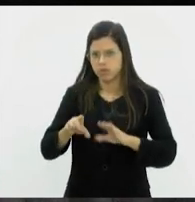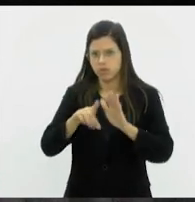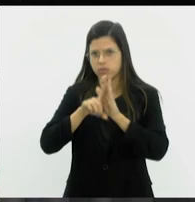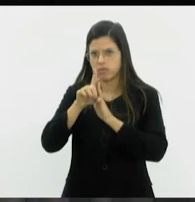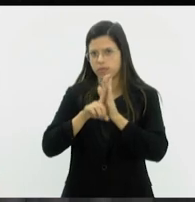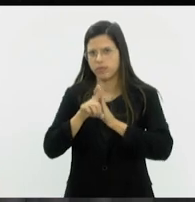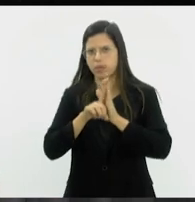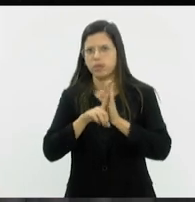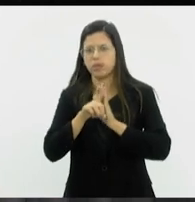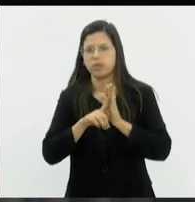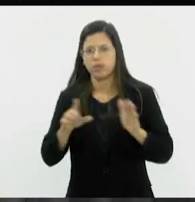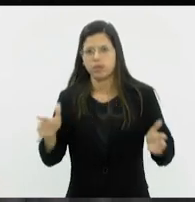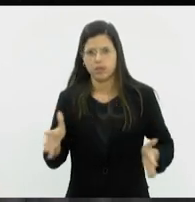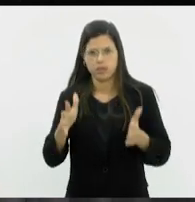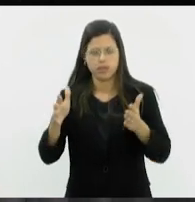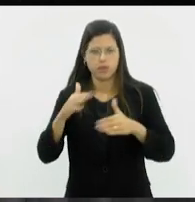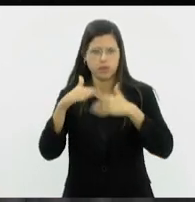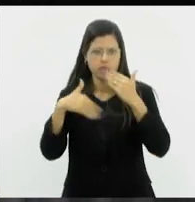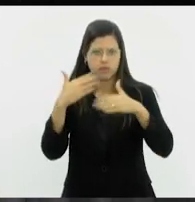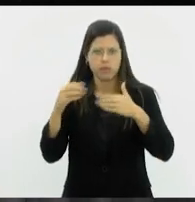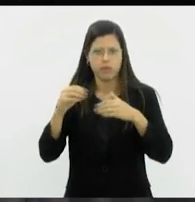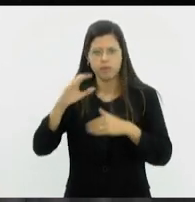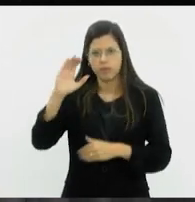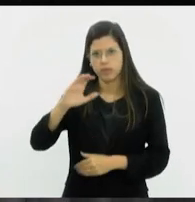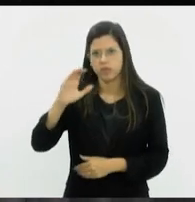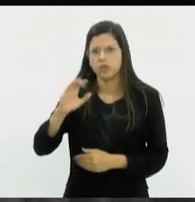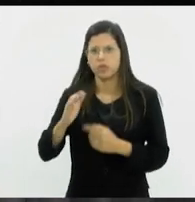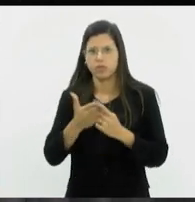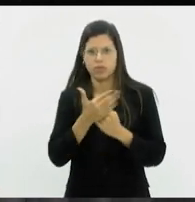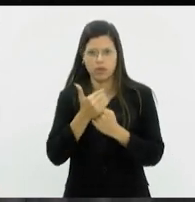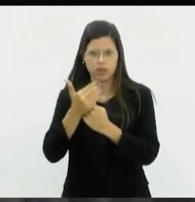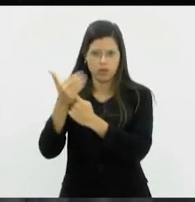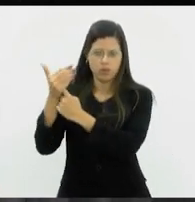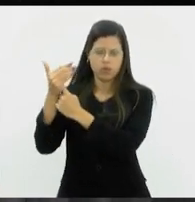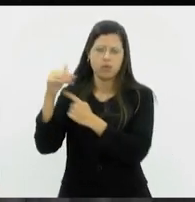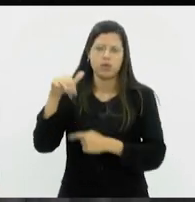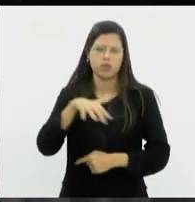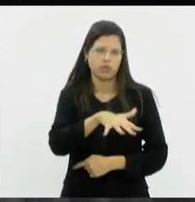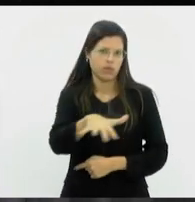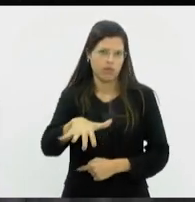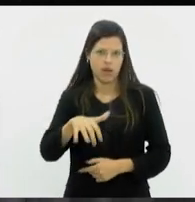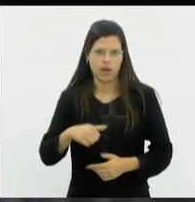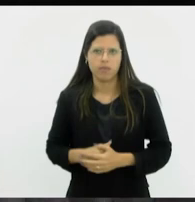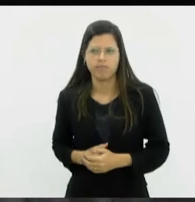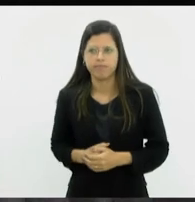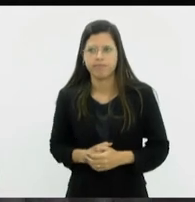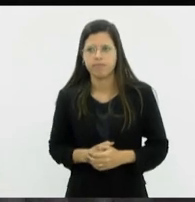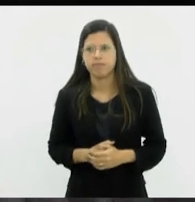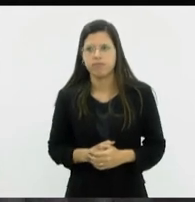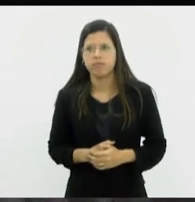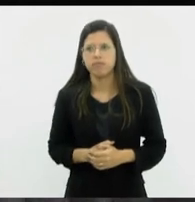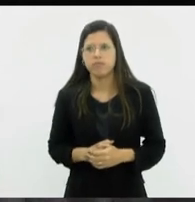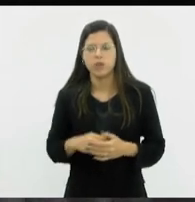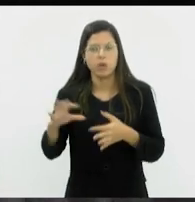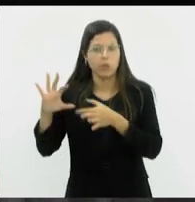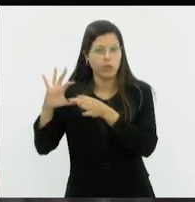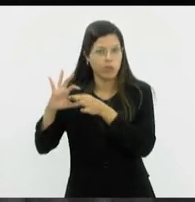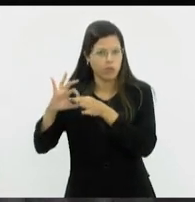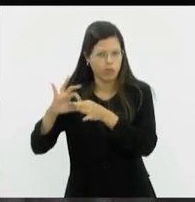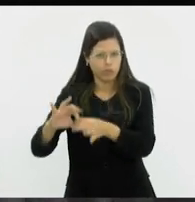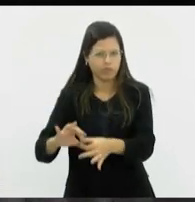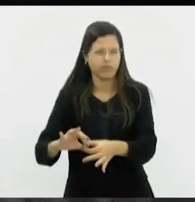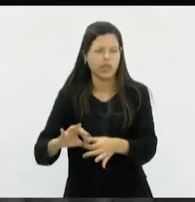pesquisa, incentivando o desenvolvimento científico e tecnológico naquela região. No contexto mais amplo,